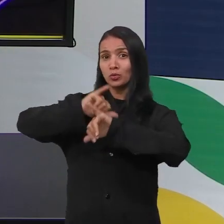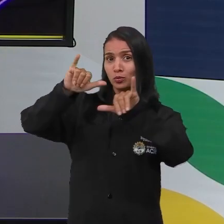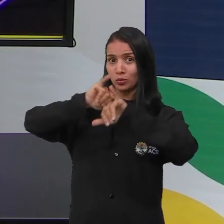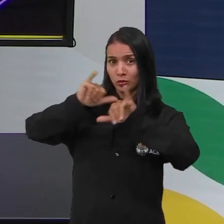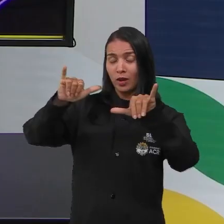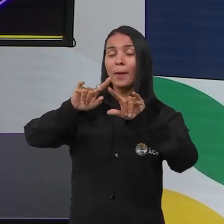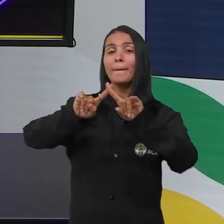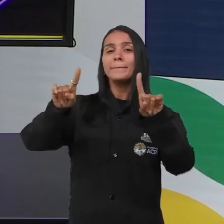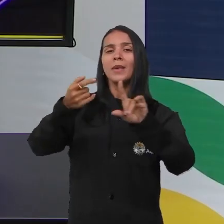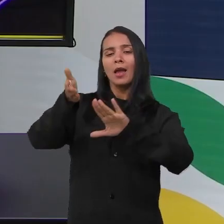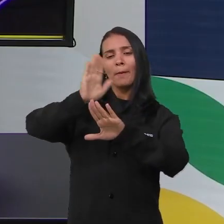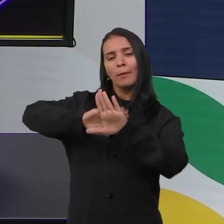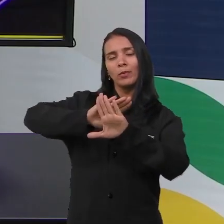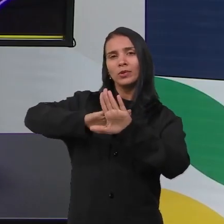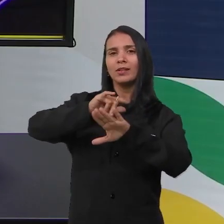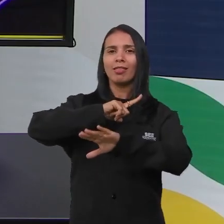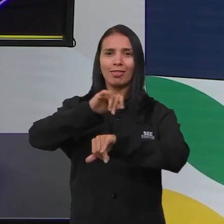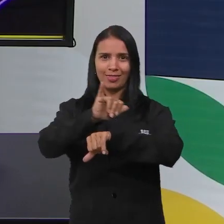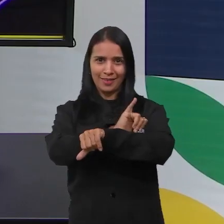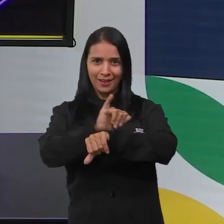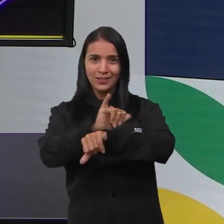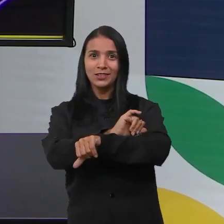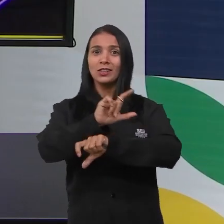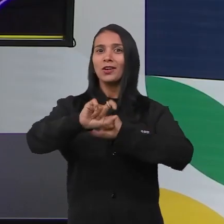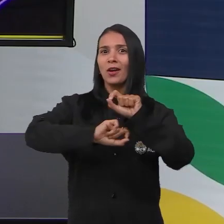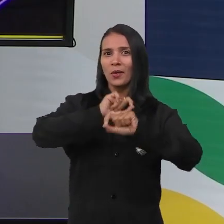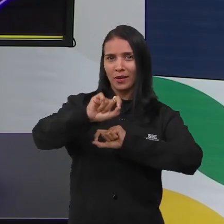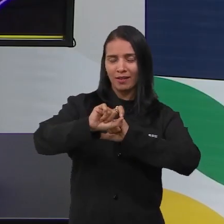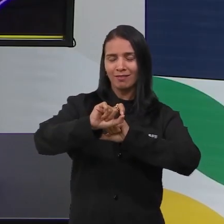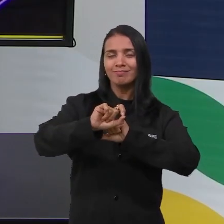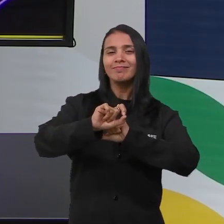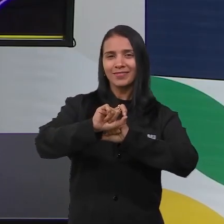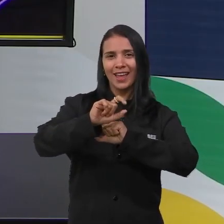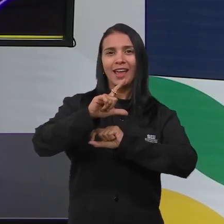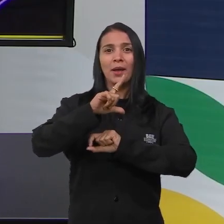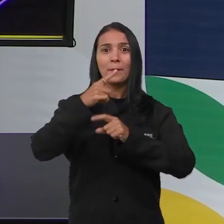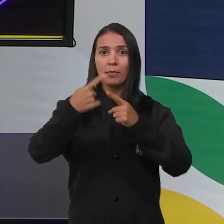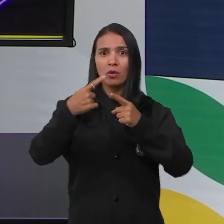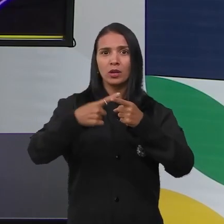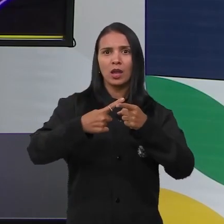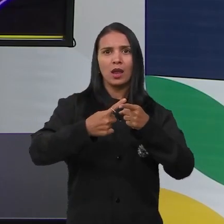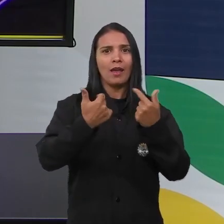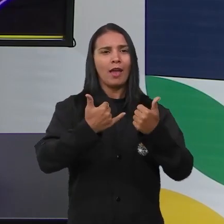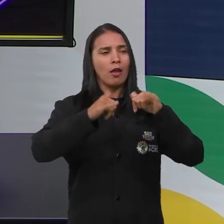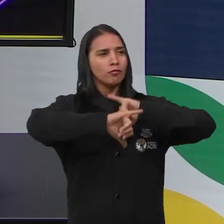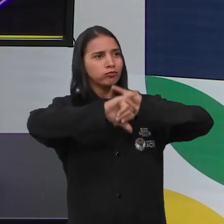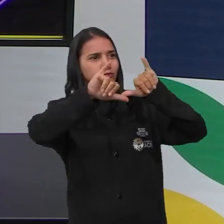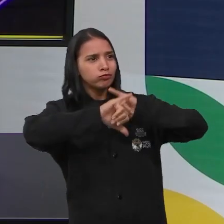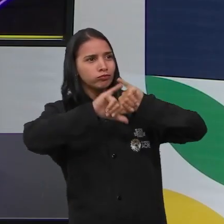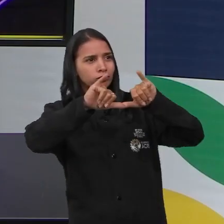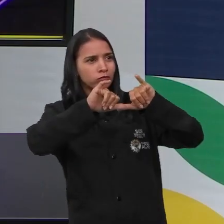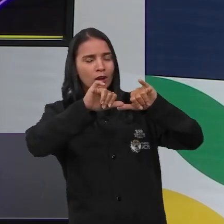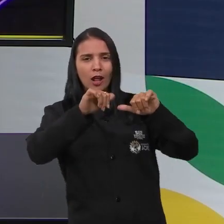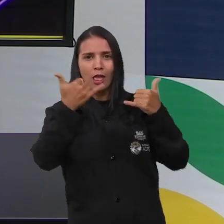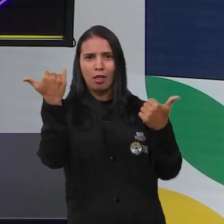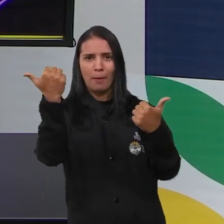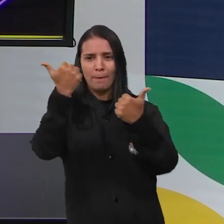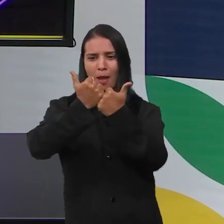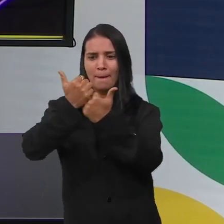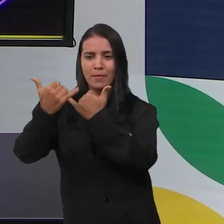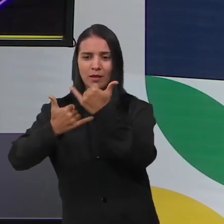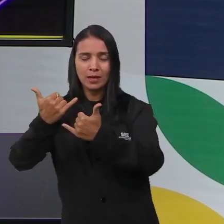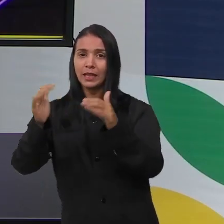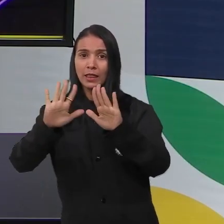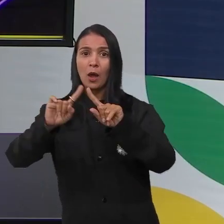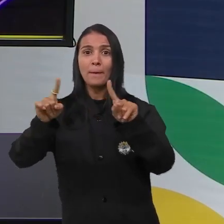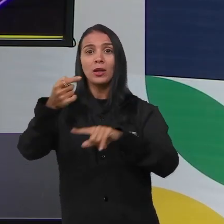mecanismo, né, de informação, não extingue a notícia, apenas transforma ela e utiliza ela como